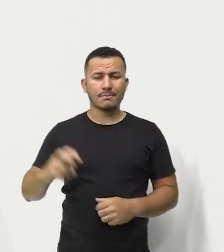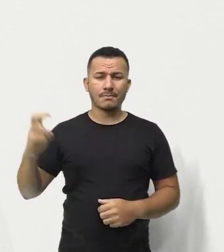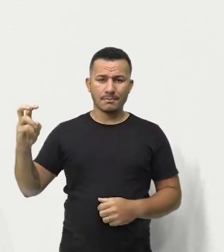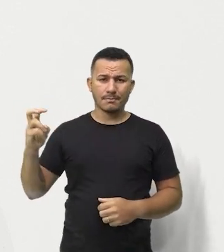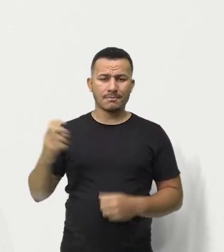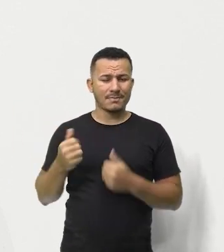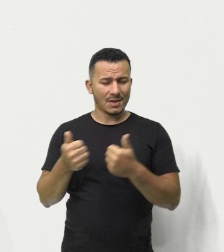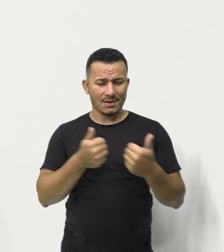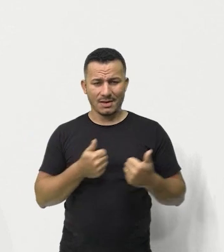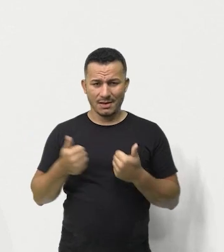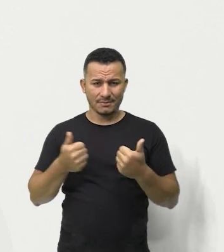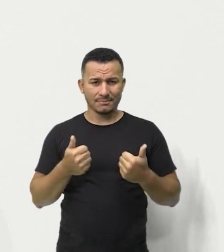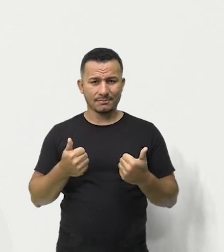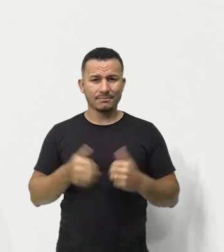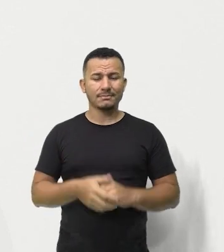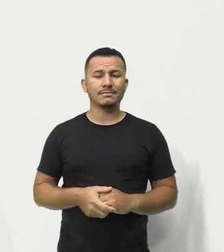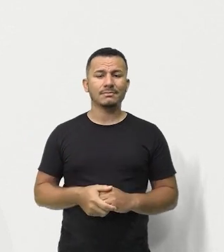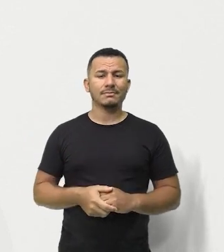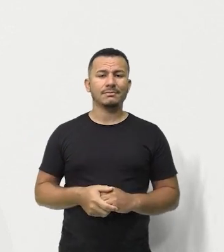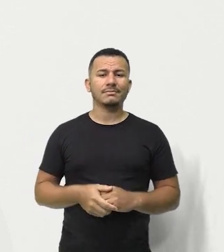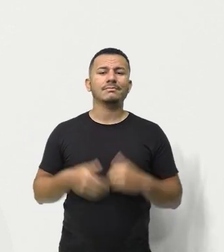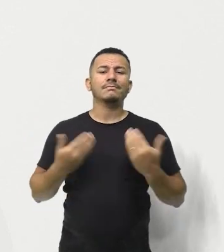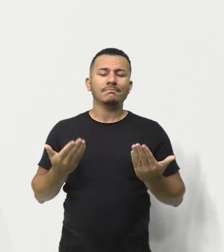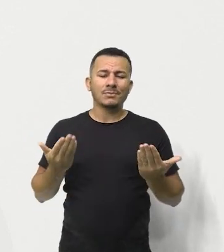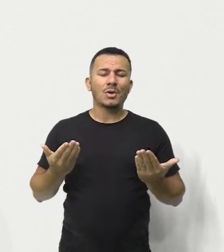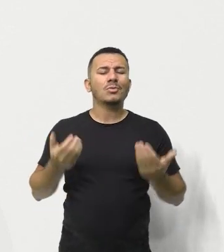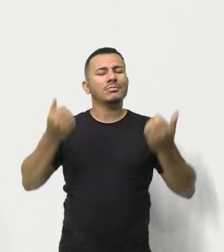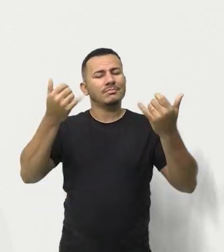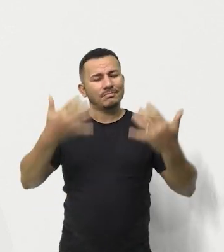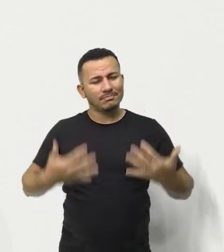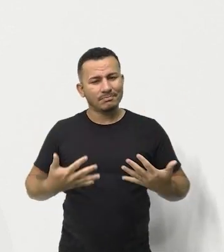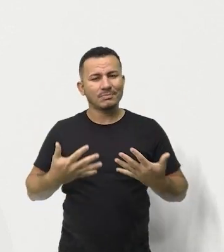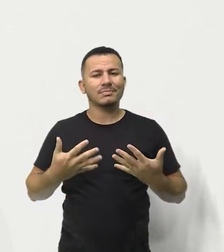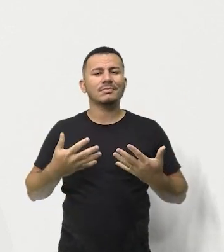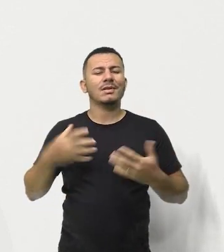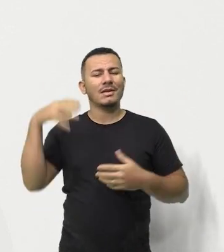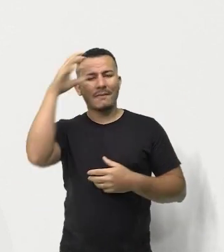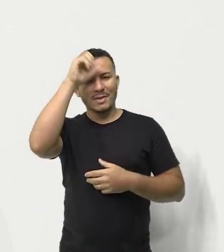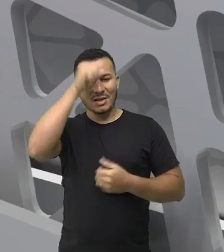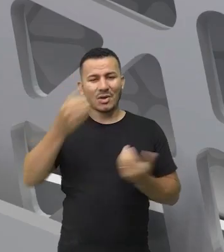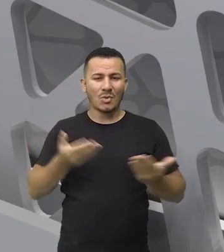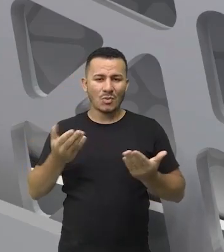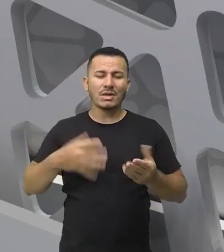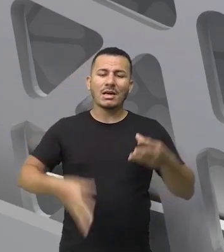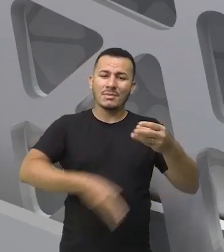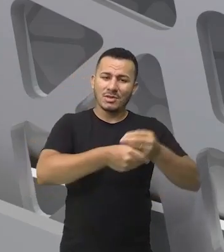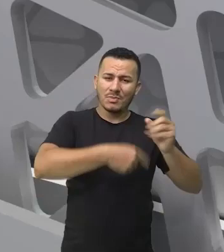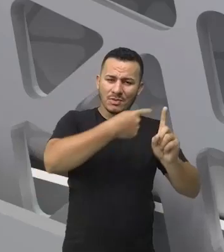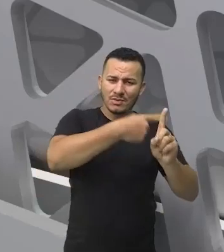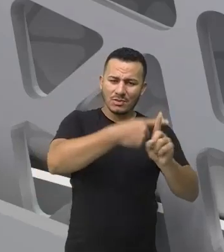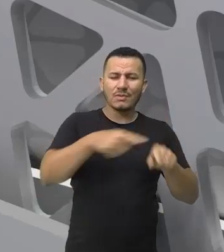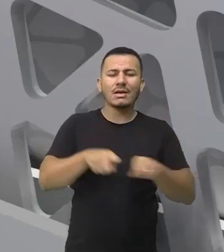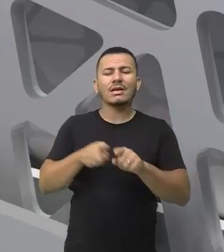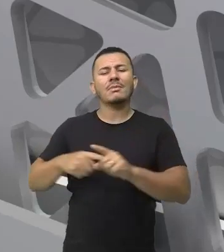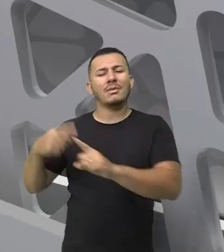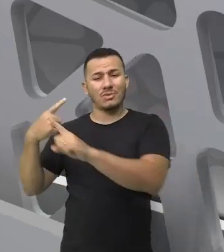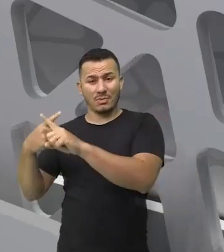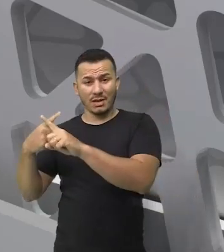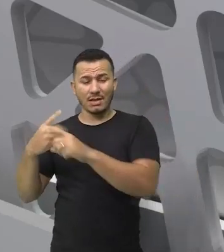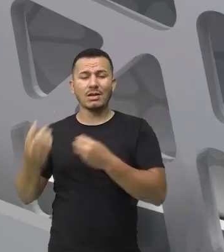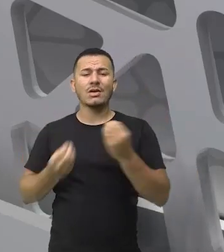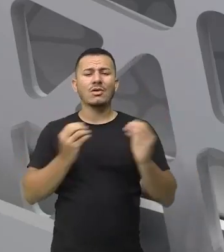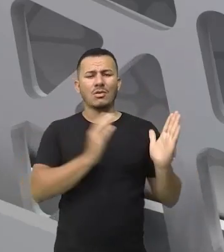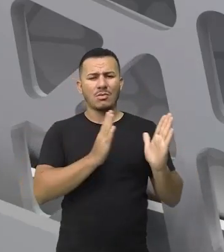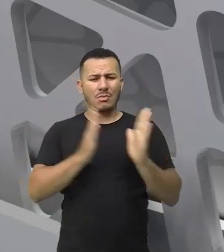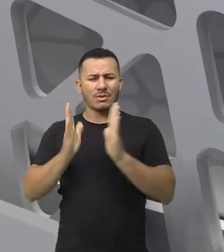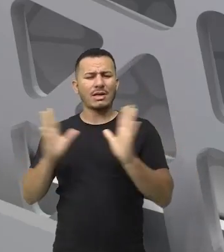dividindo, chegando a 5. Beleza, meu povo? Então, isso foi o que nós tratamos na